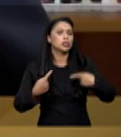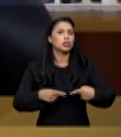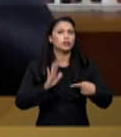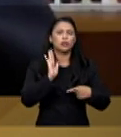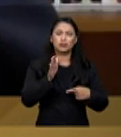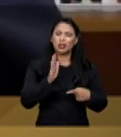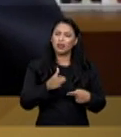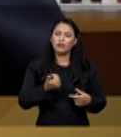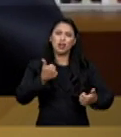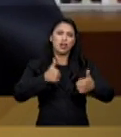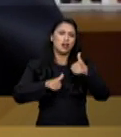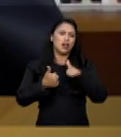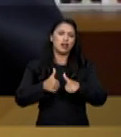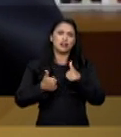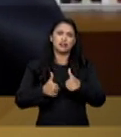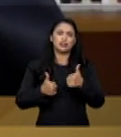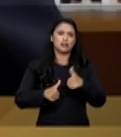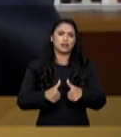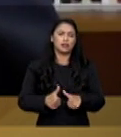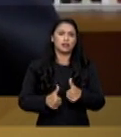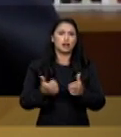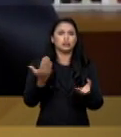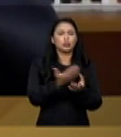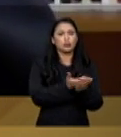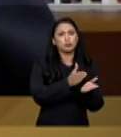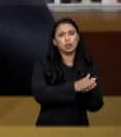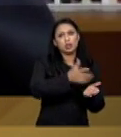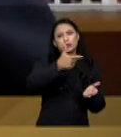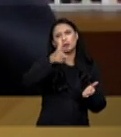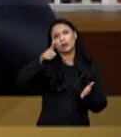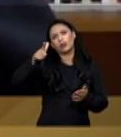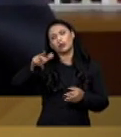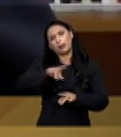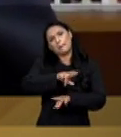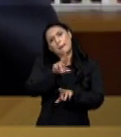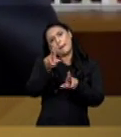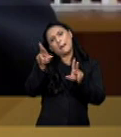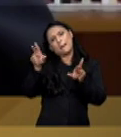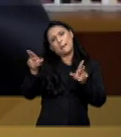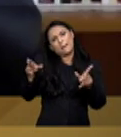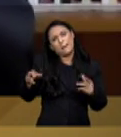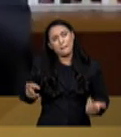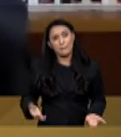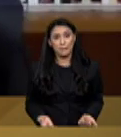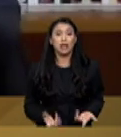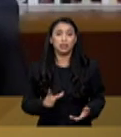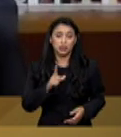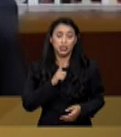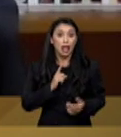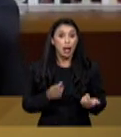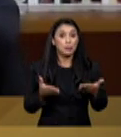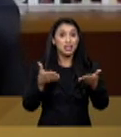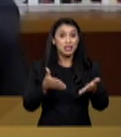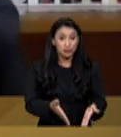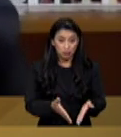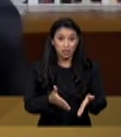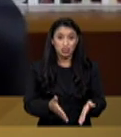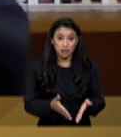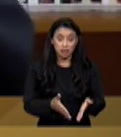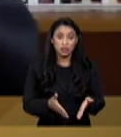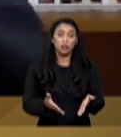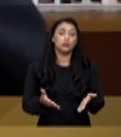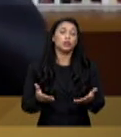objeto de apreciação pelo Supremo Tribunal Federal em diversas ocasiões, inclusive com a participação de